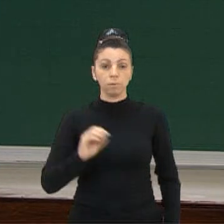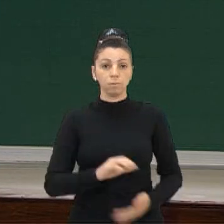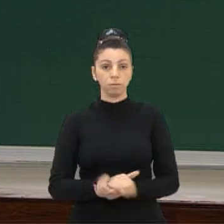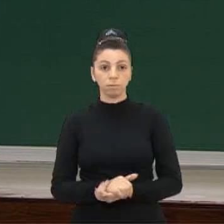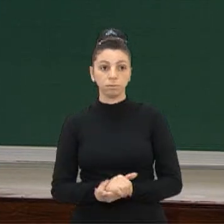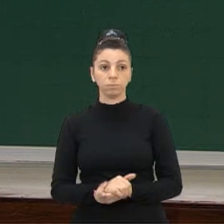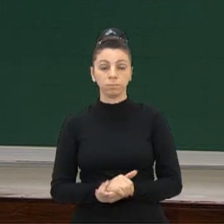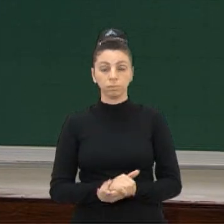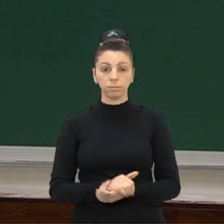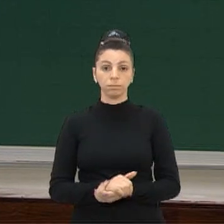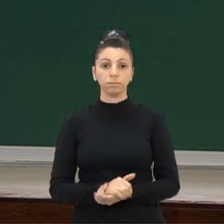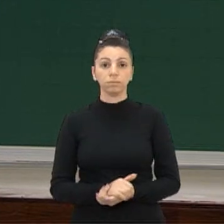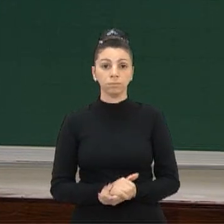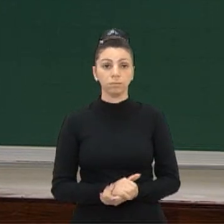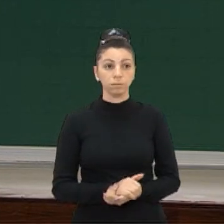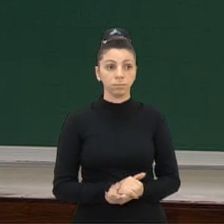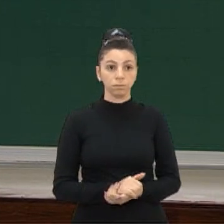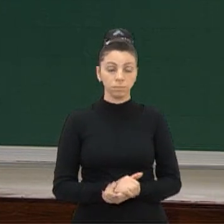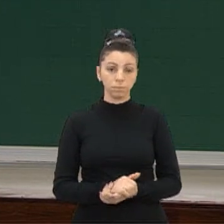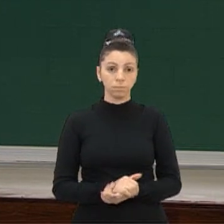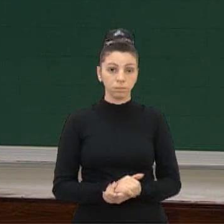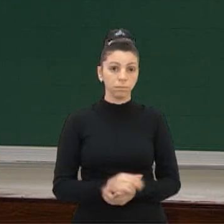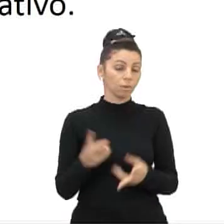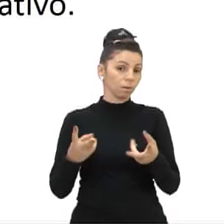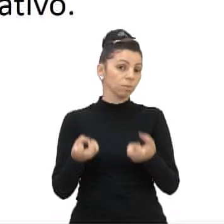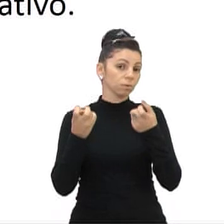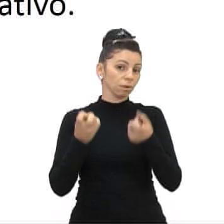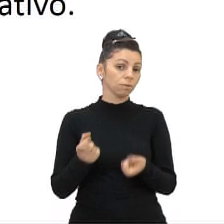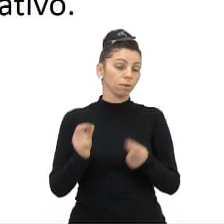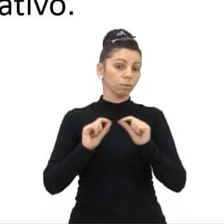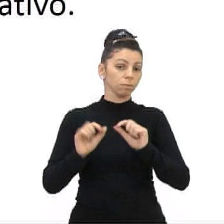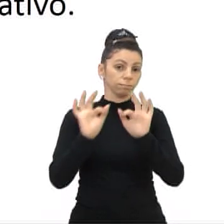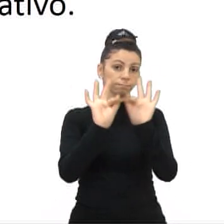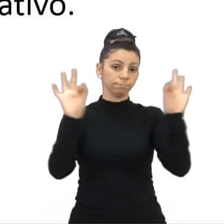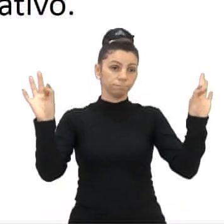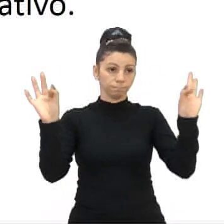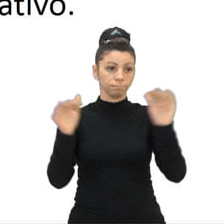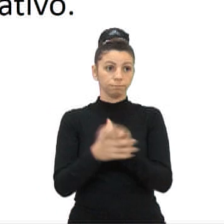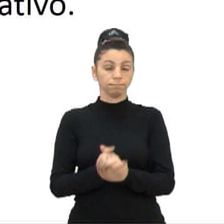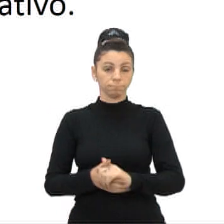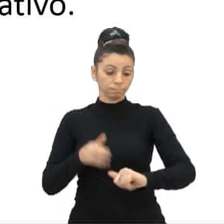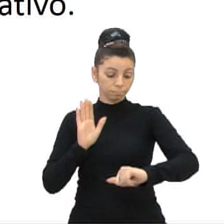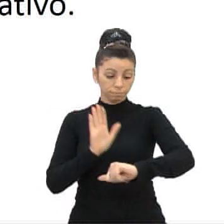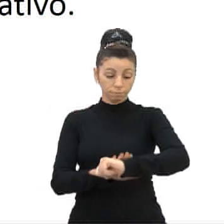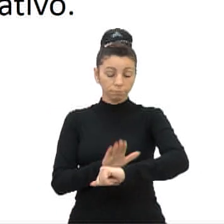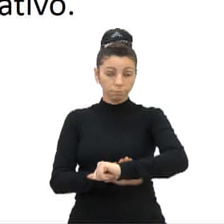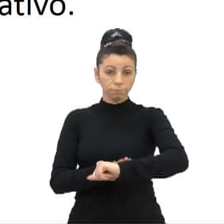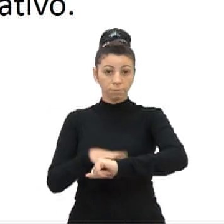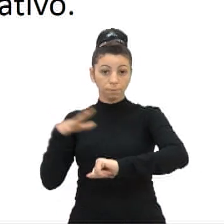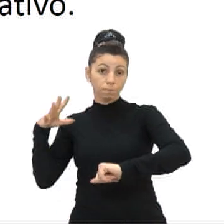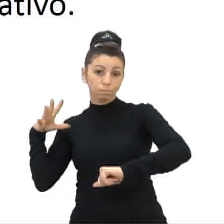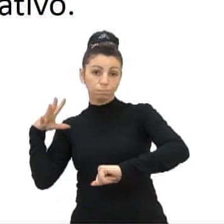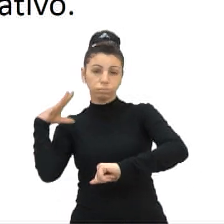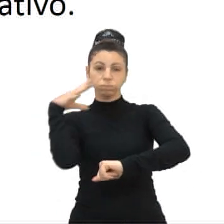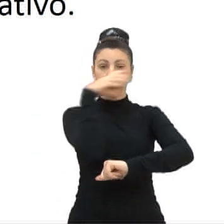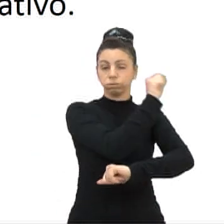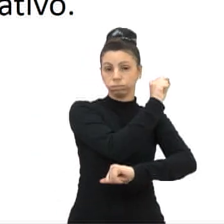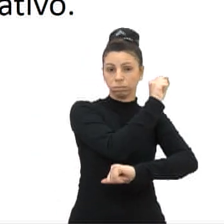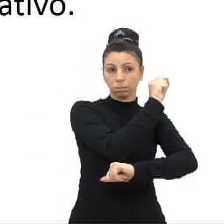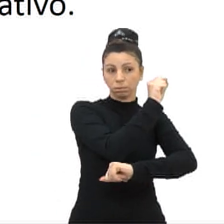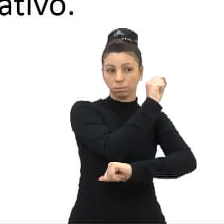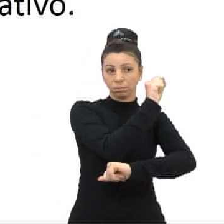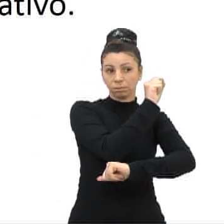imperativo afirmativo, certo? Observe agora a frase. O tempo passa muito depressa, é